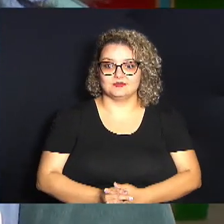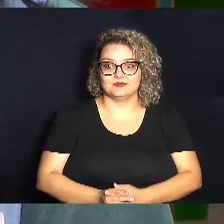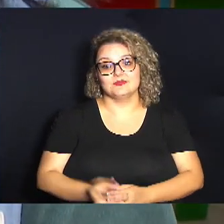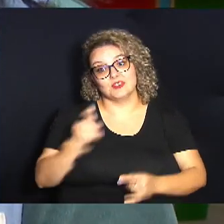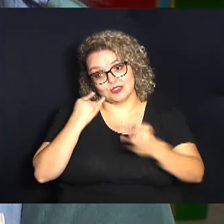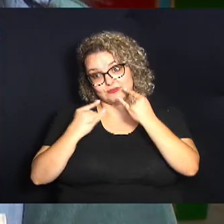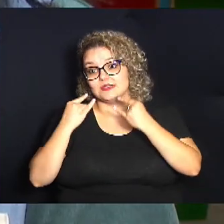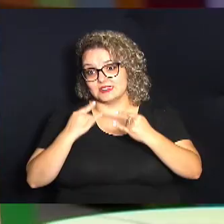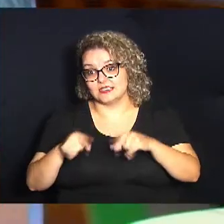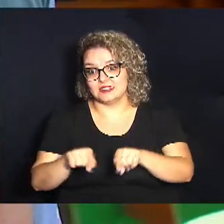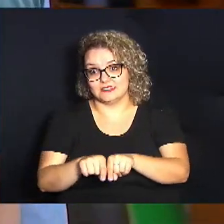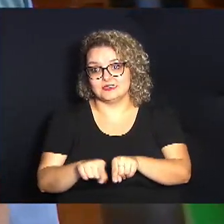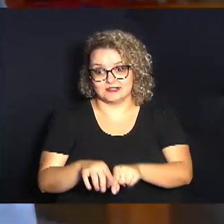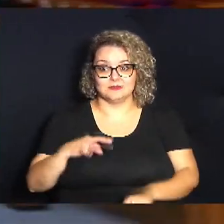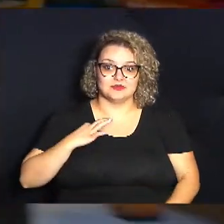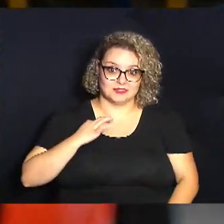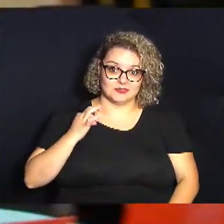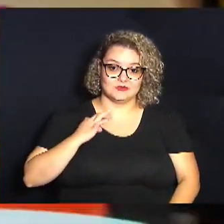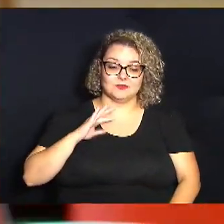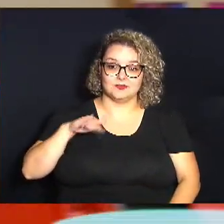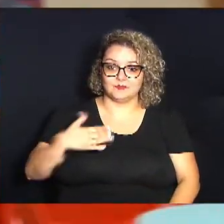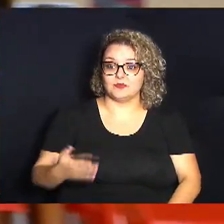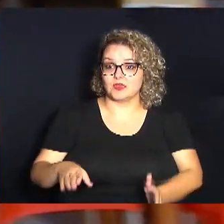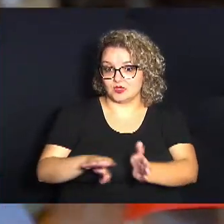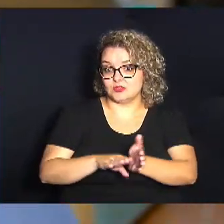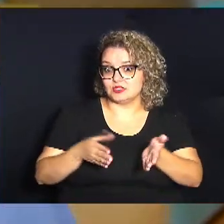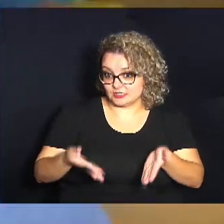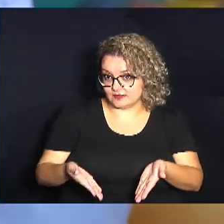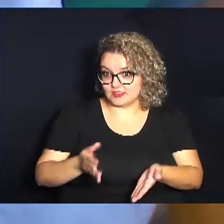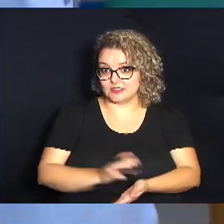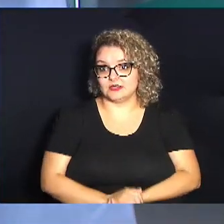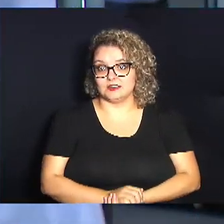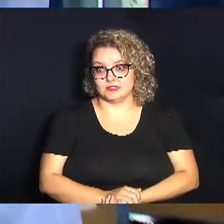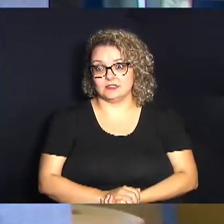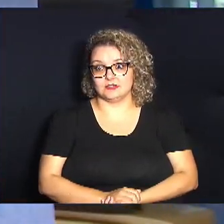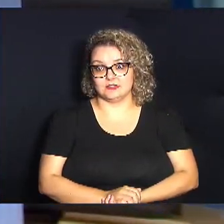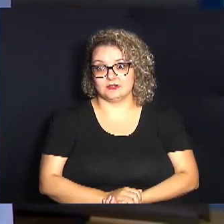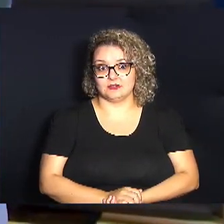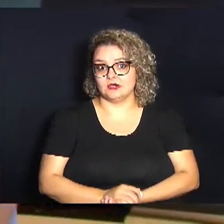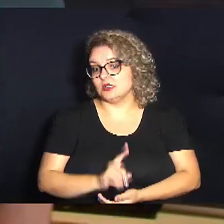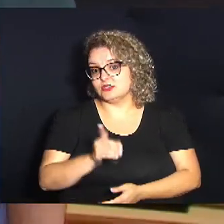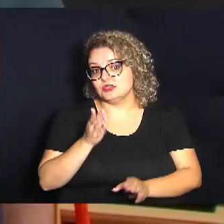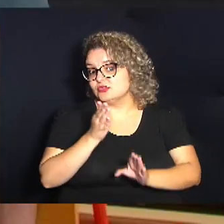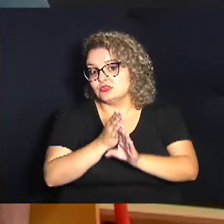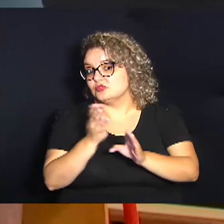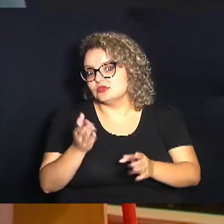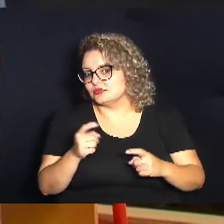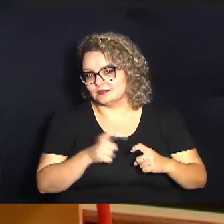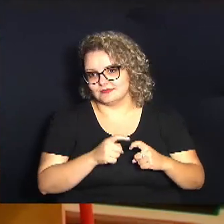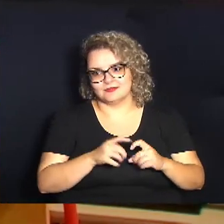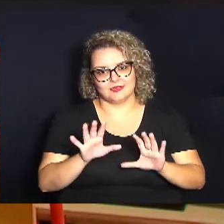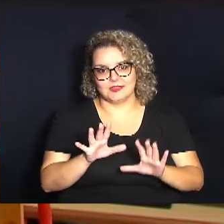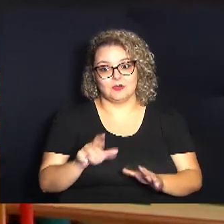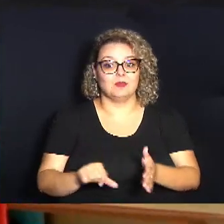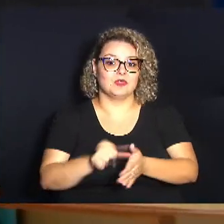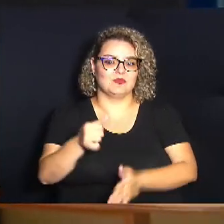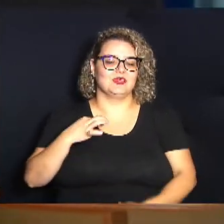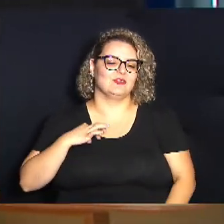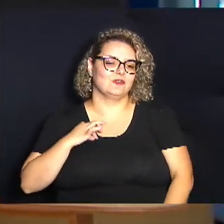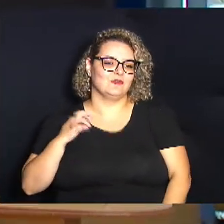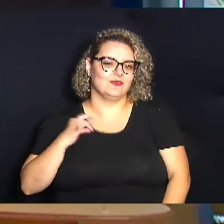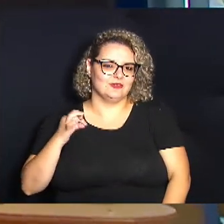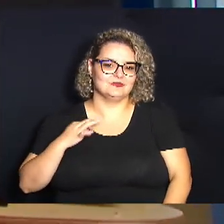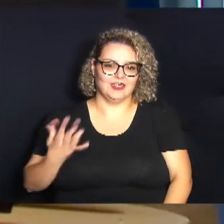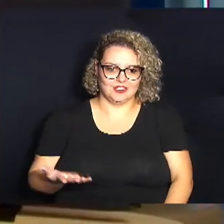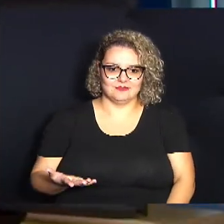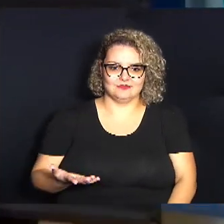também de ser voluntário. Quando a gente chegava aqui, a gente não encontrava primeiro com o médico, era primeiro com o voluntário. Então